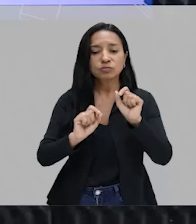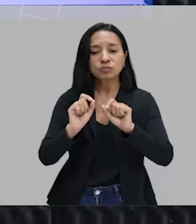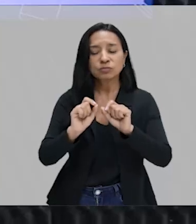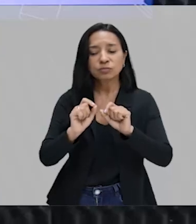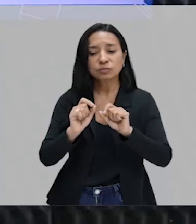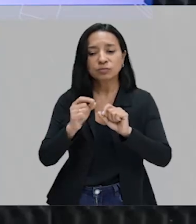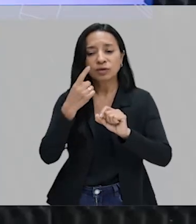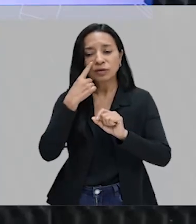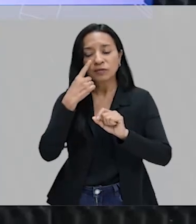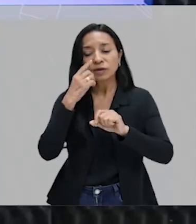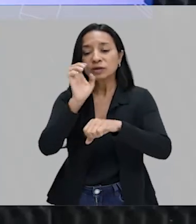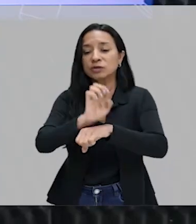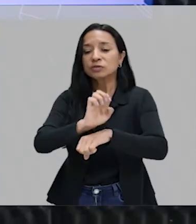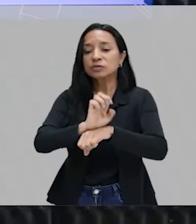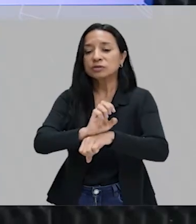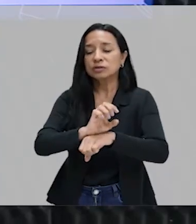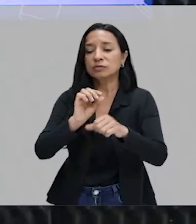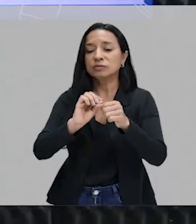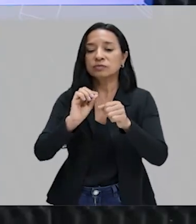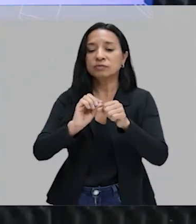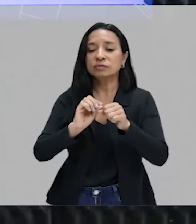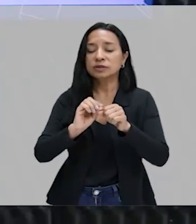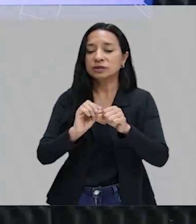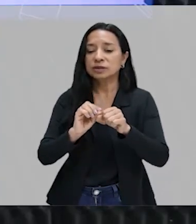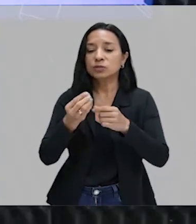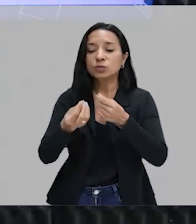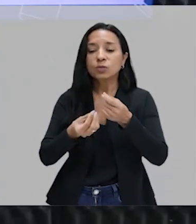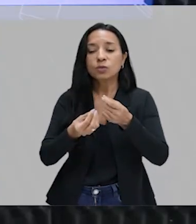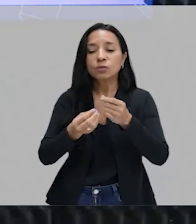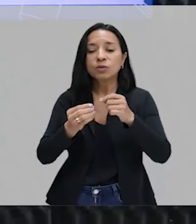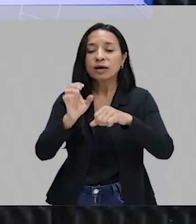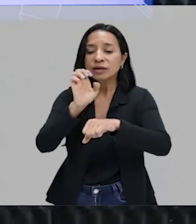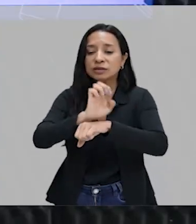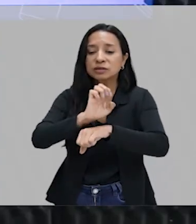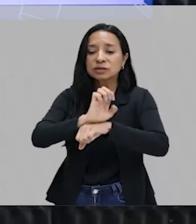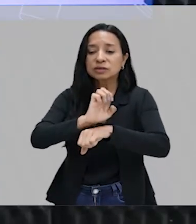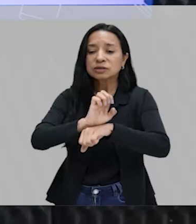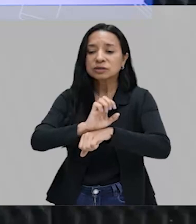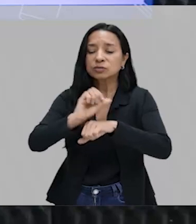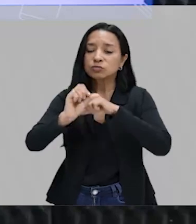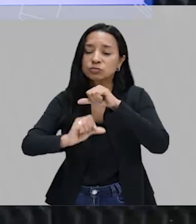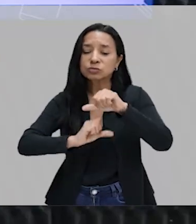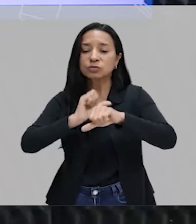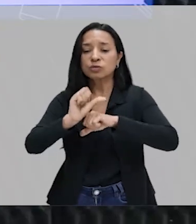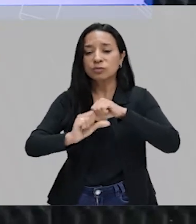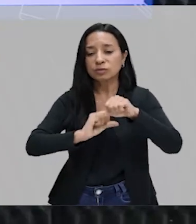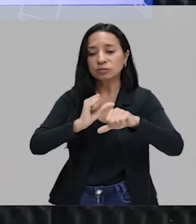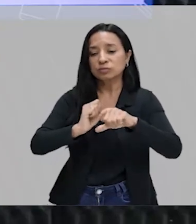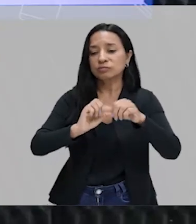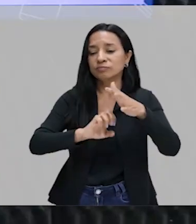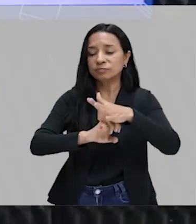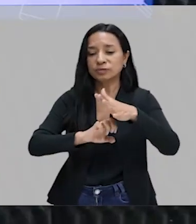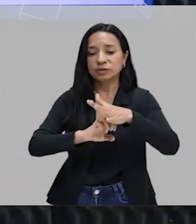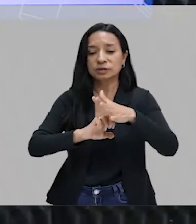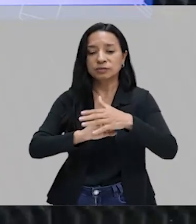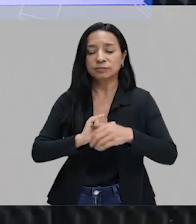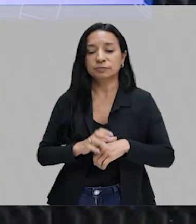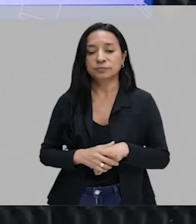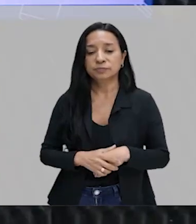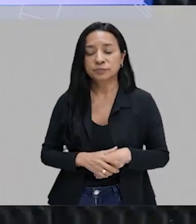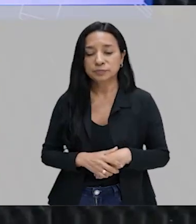que o Estado está fazendo uma espécie de estatizando empresas de empréstimos pessoais e hipoteca. E ali ele fala de minério e